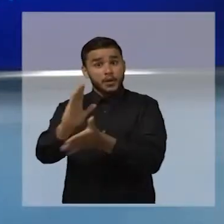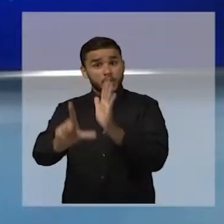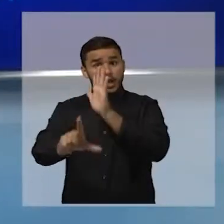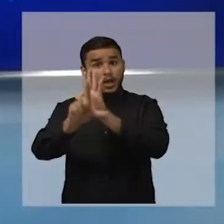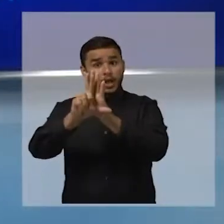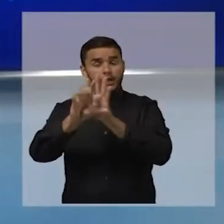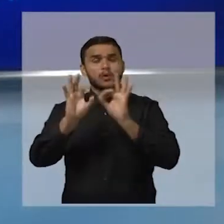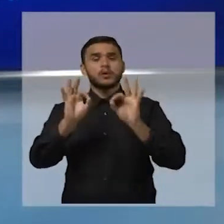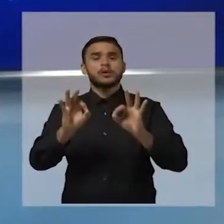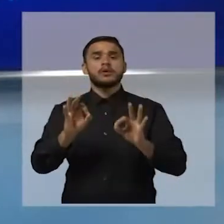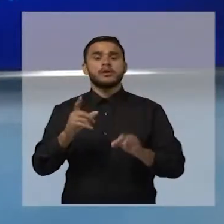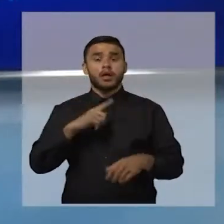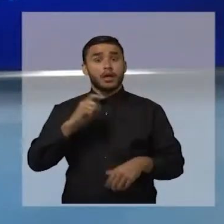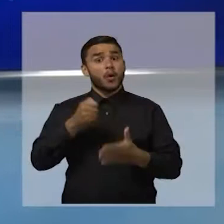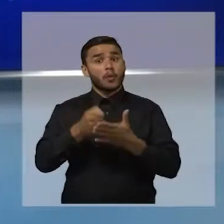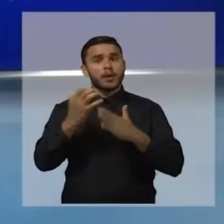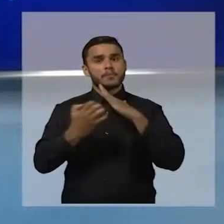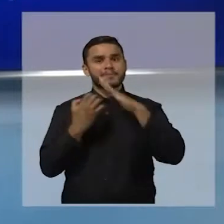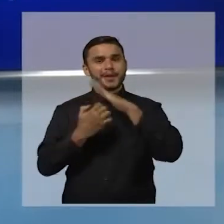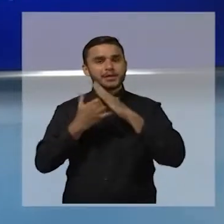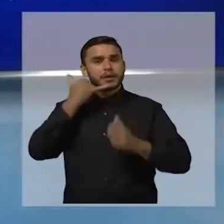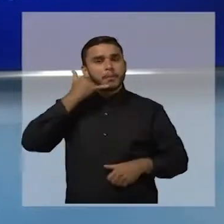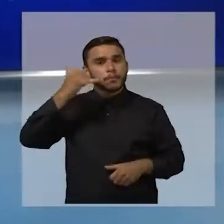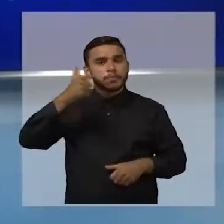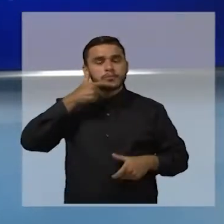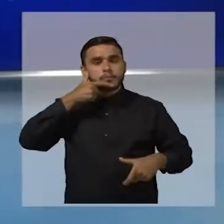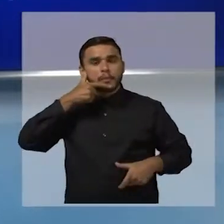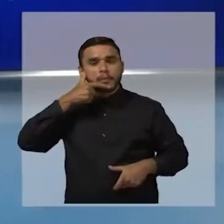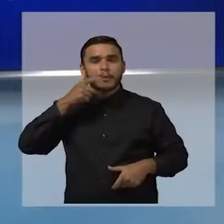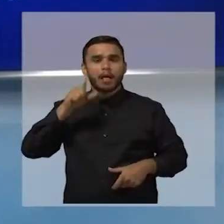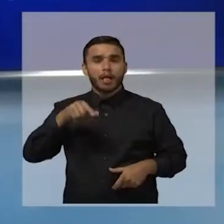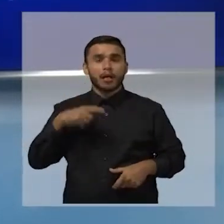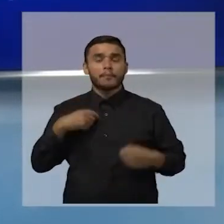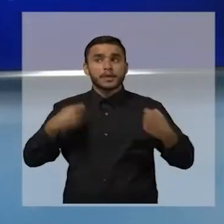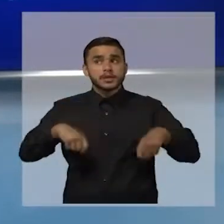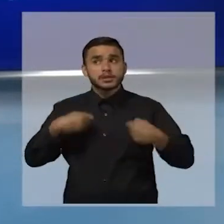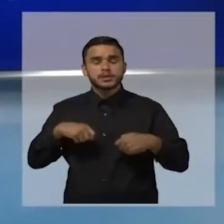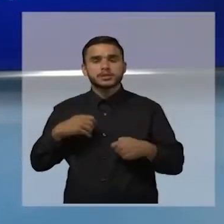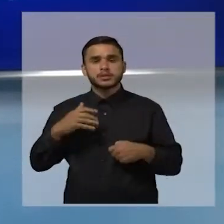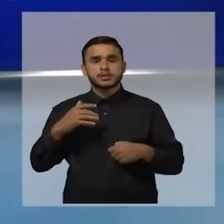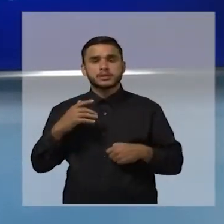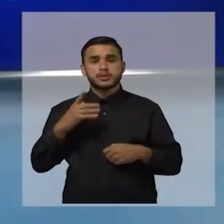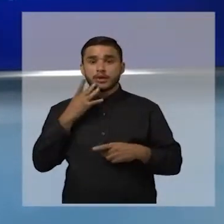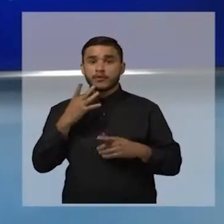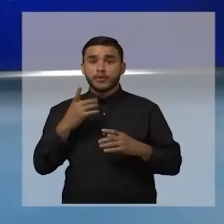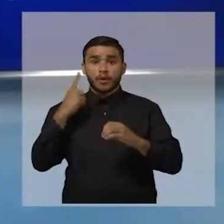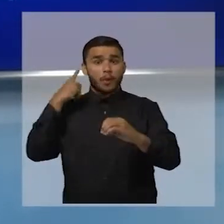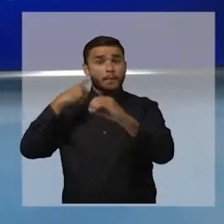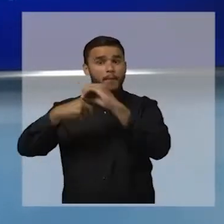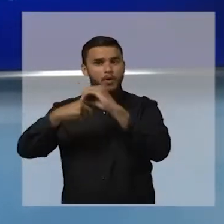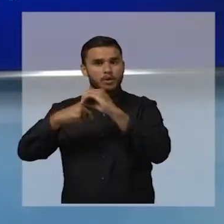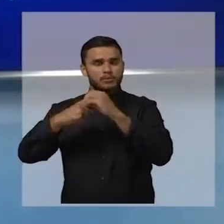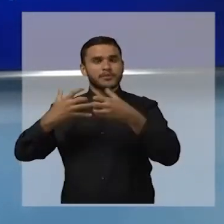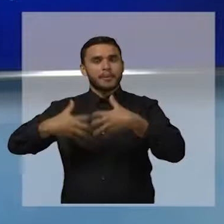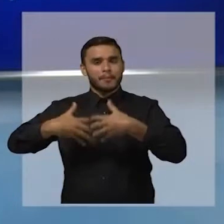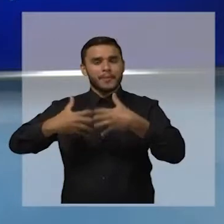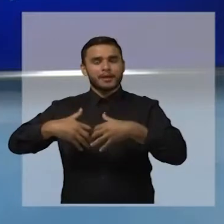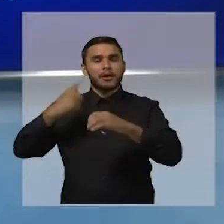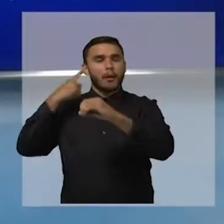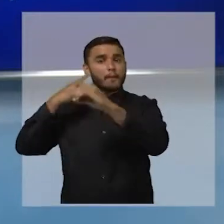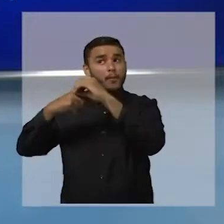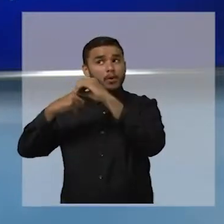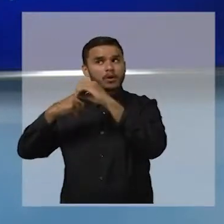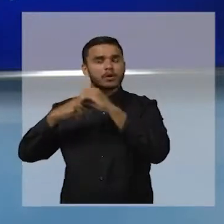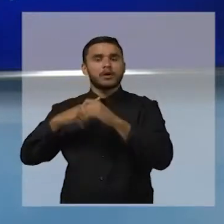que obrigava que as companhias telefônicas instalassem os bloqueadores nas penitenciárias. Em razão dessa